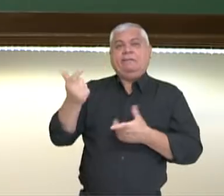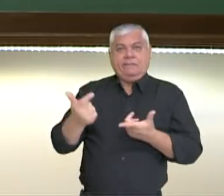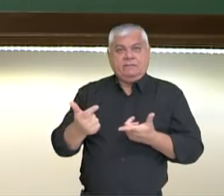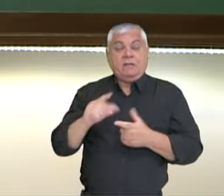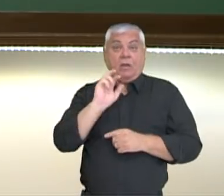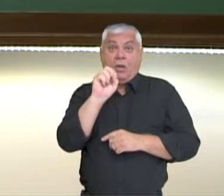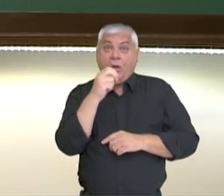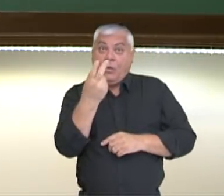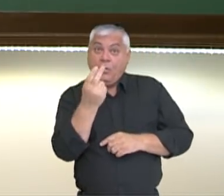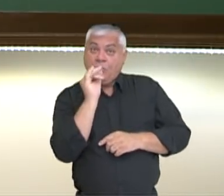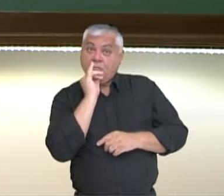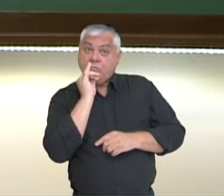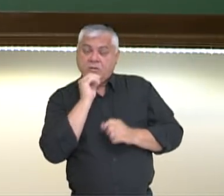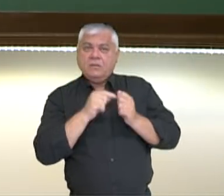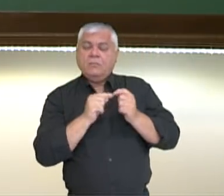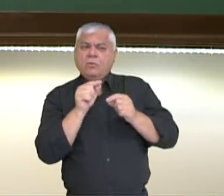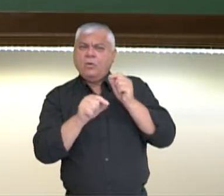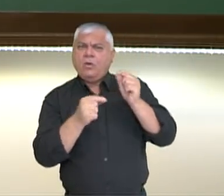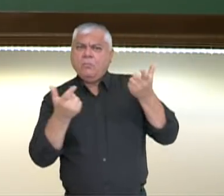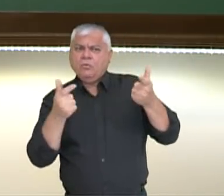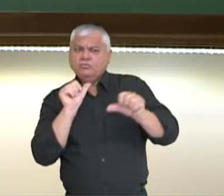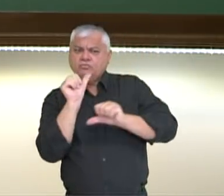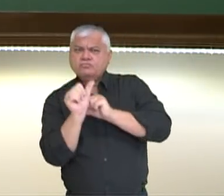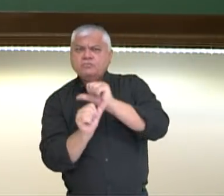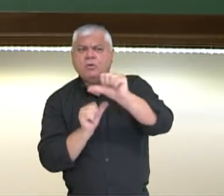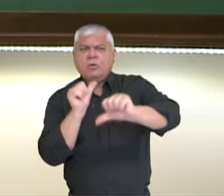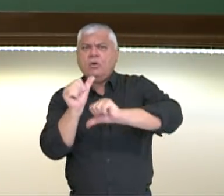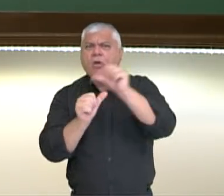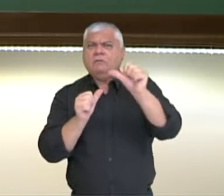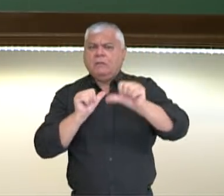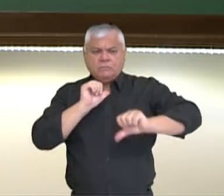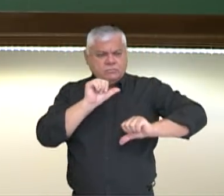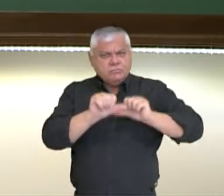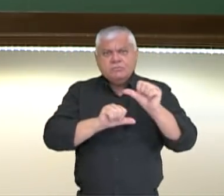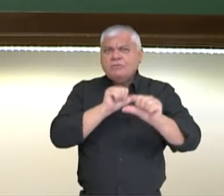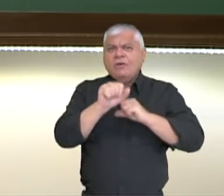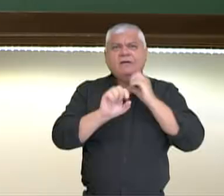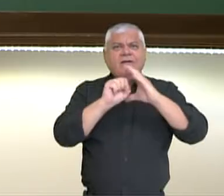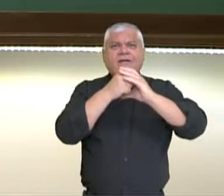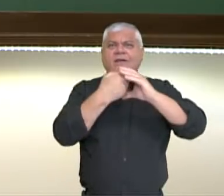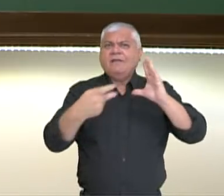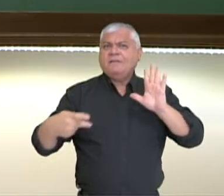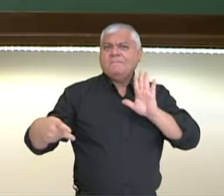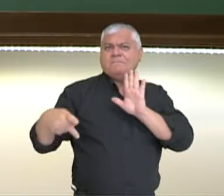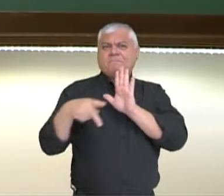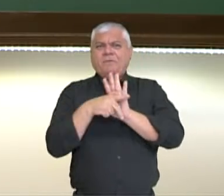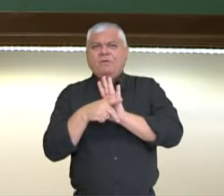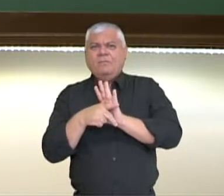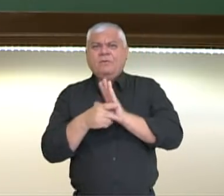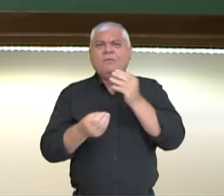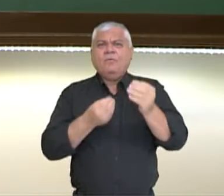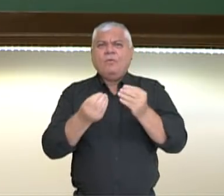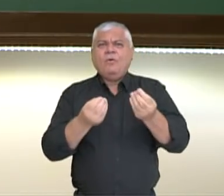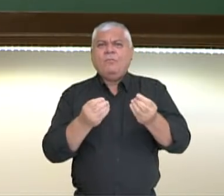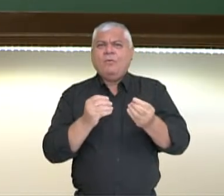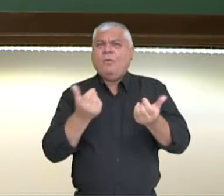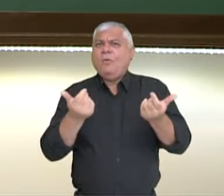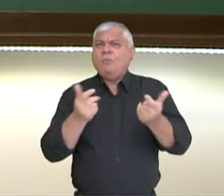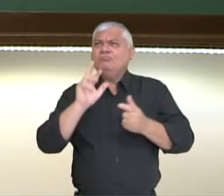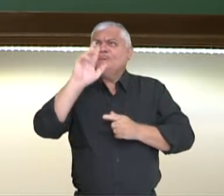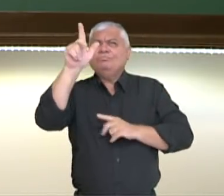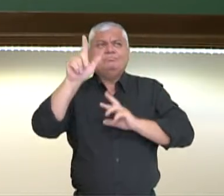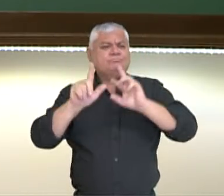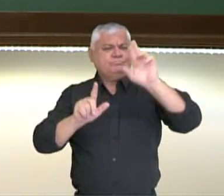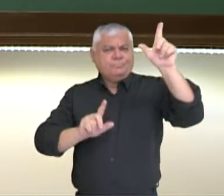criam especificidades, tornam os climas com características específicas ou diferente um